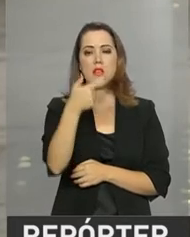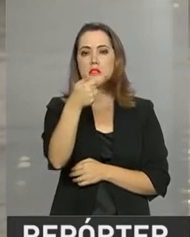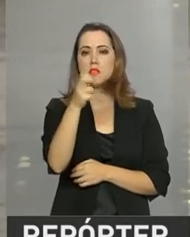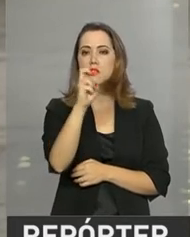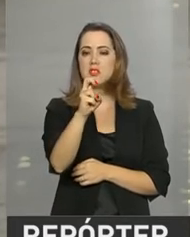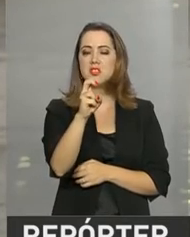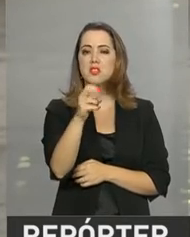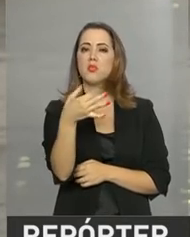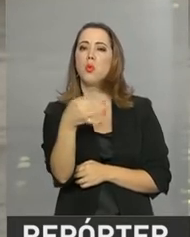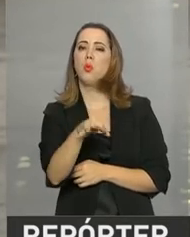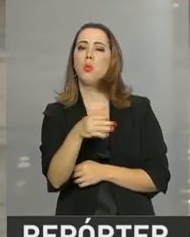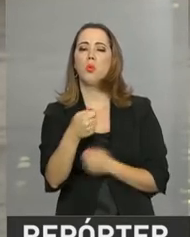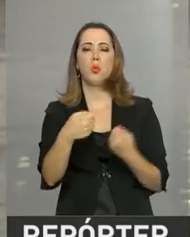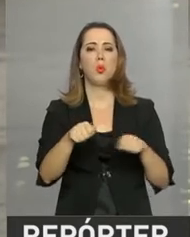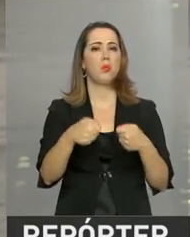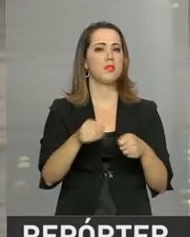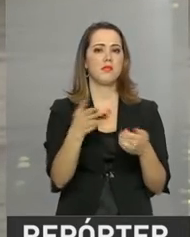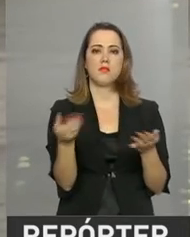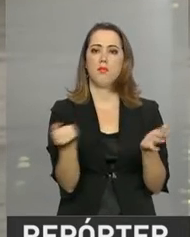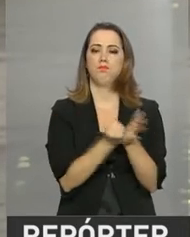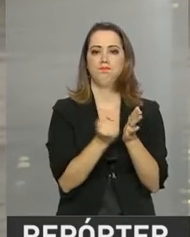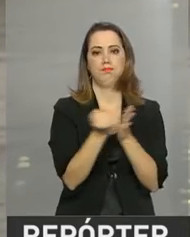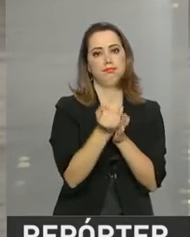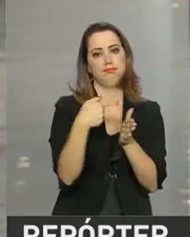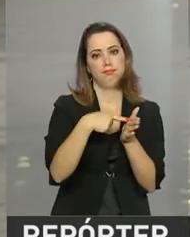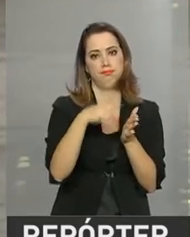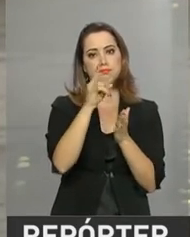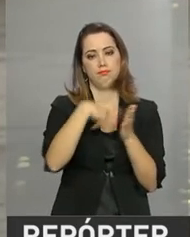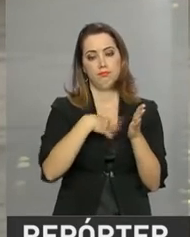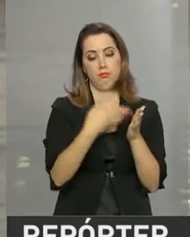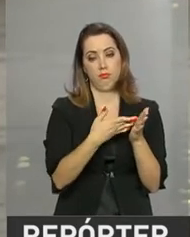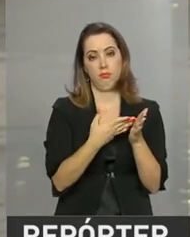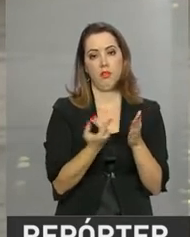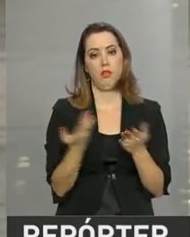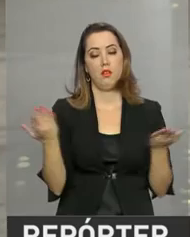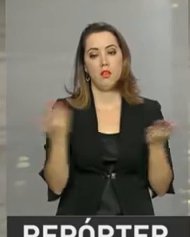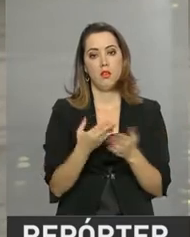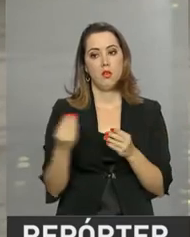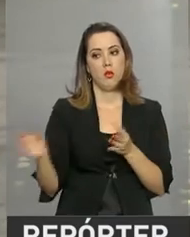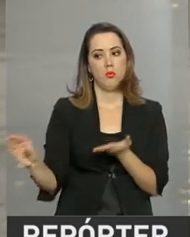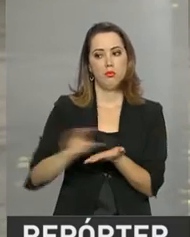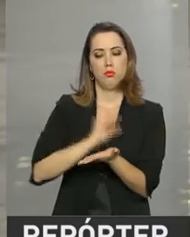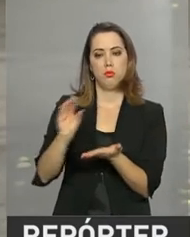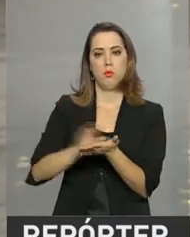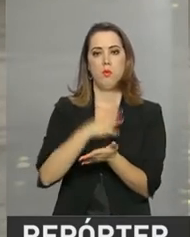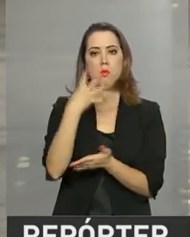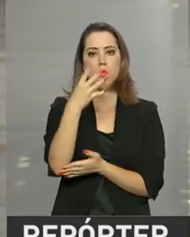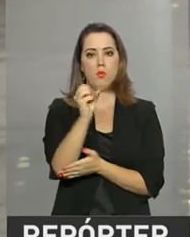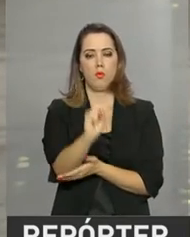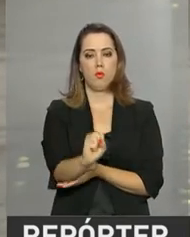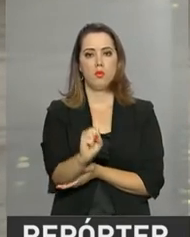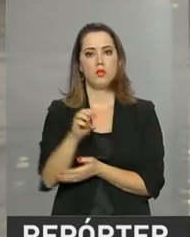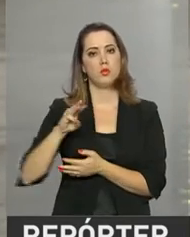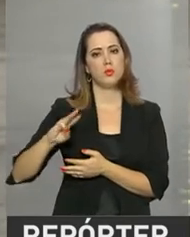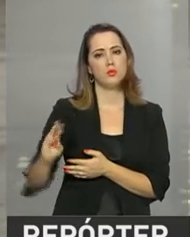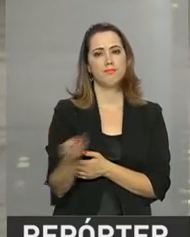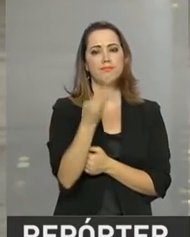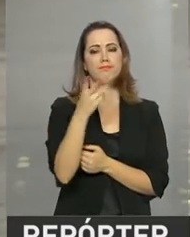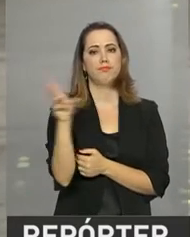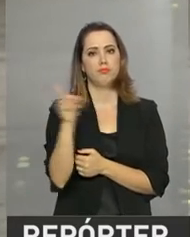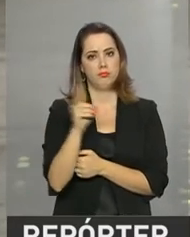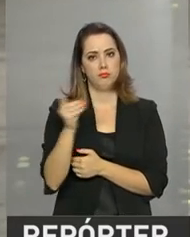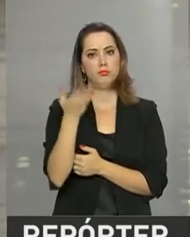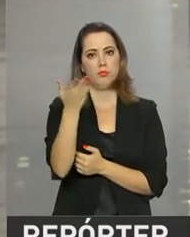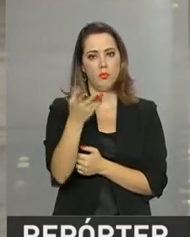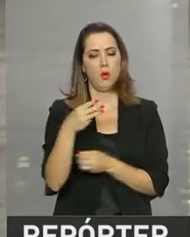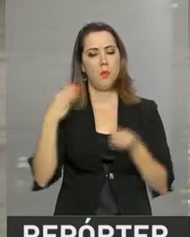da isenção de vistos e injetaram na economia brasileira mais de 48 milhões de dólares os dados são do ministério do turismo